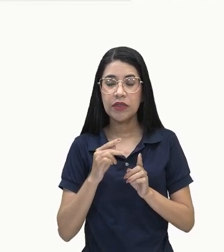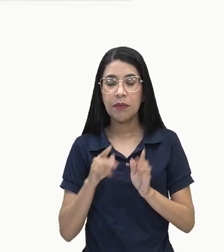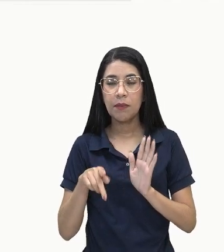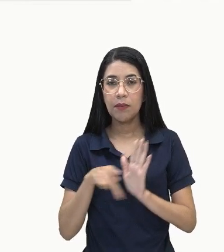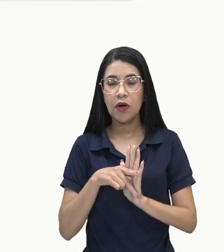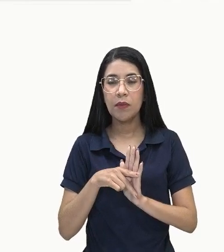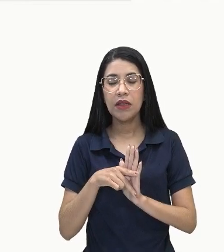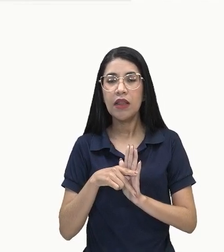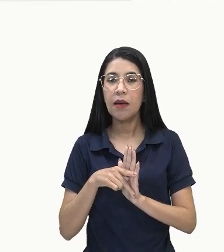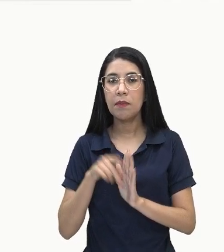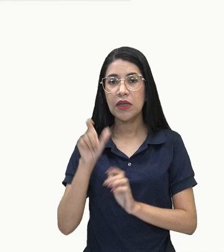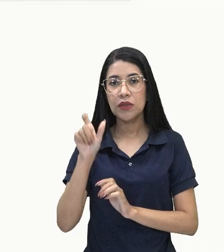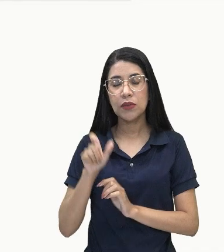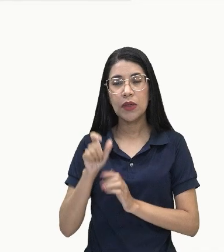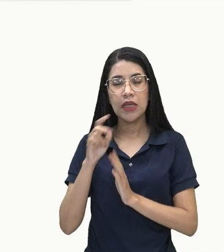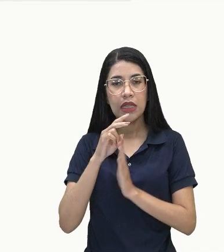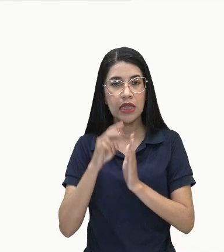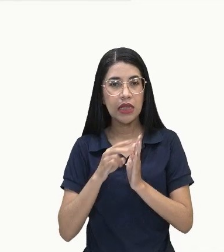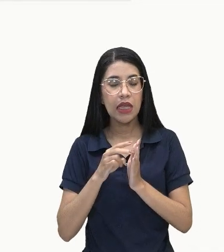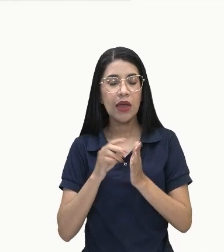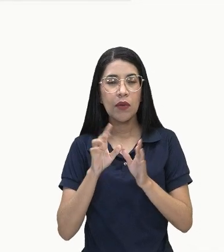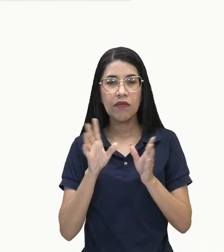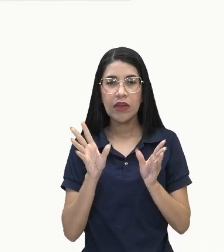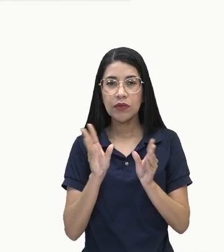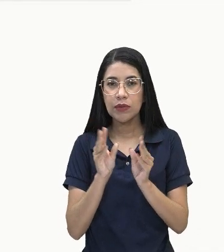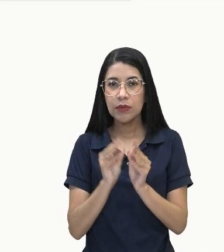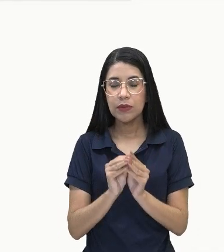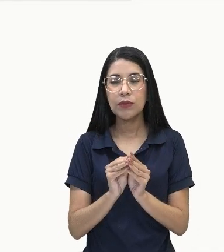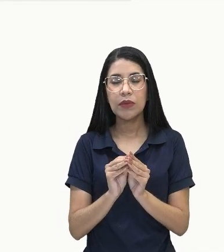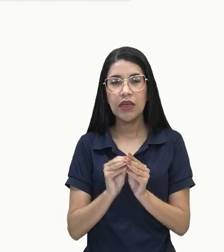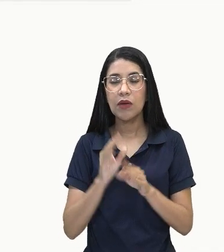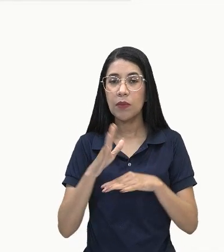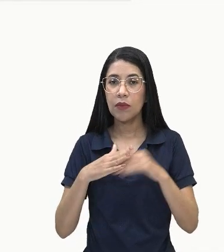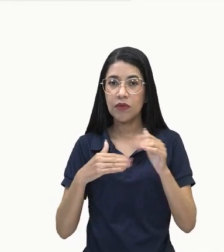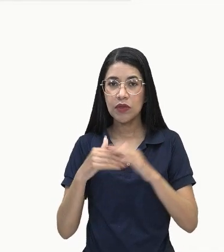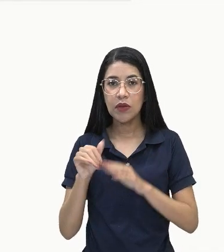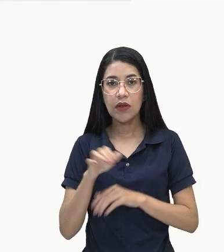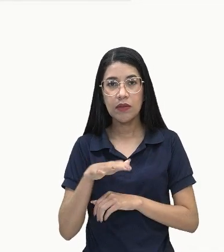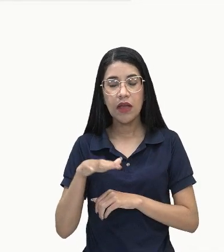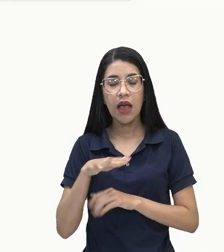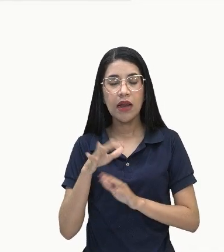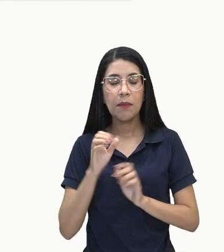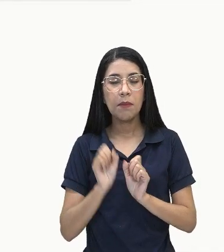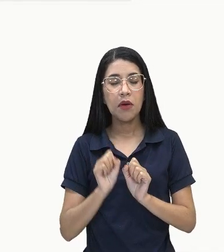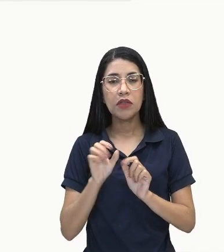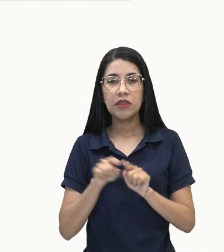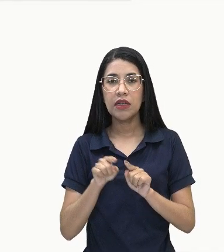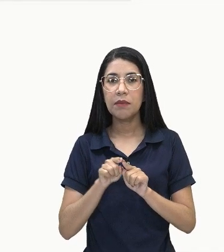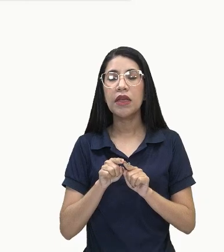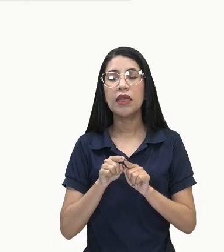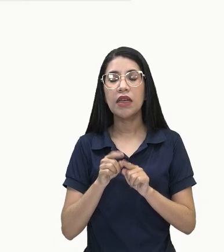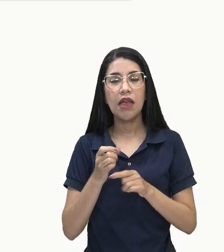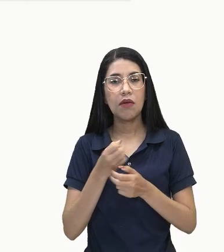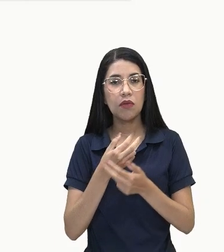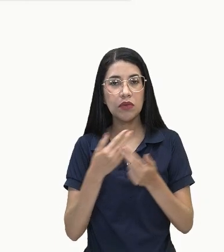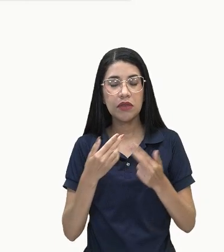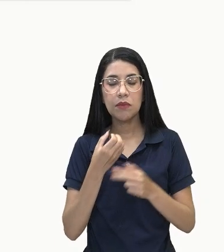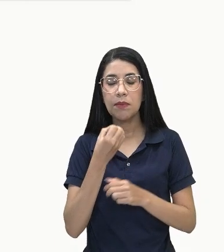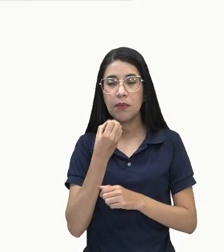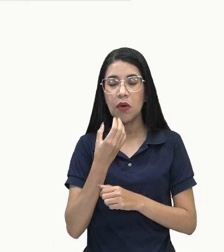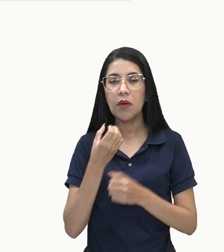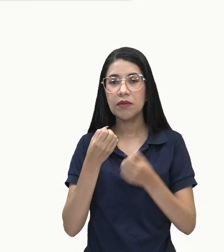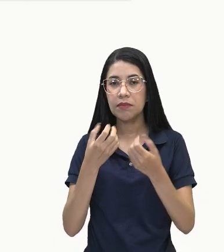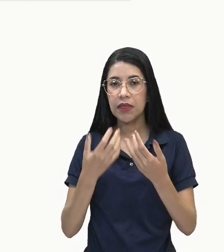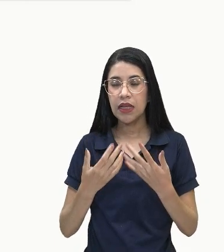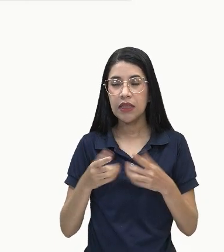que já é um especialista naquela atividade. Ele vai poder elogiar, ele pode elogiar a obra, ele